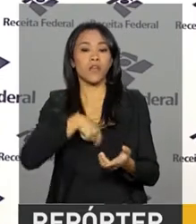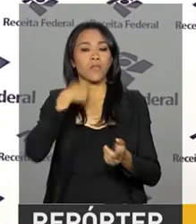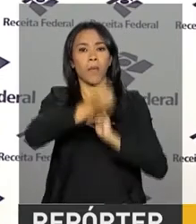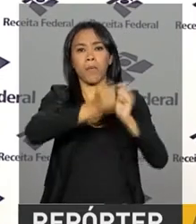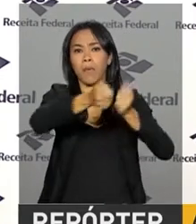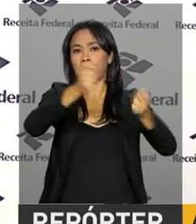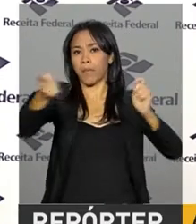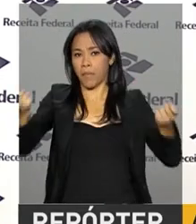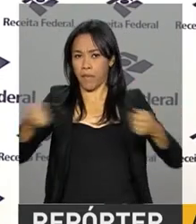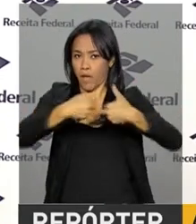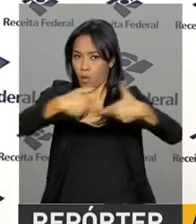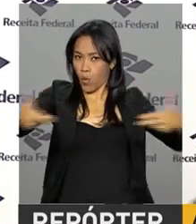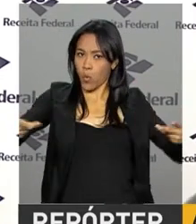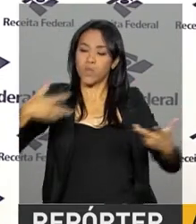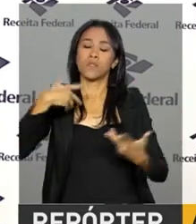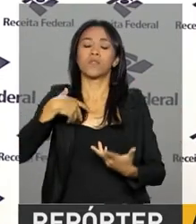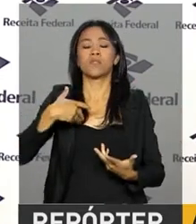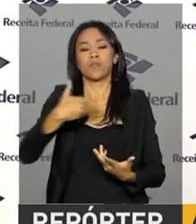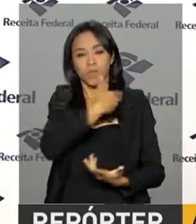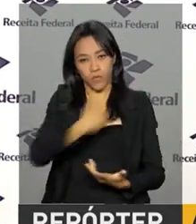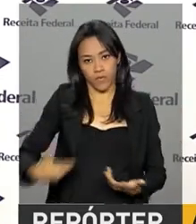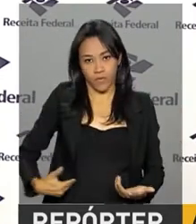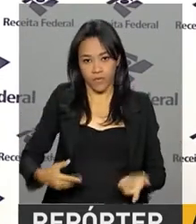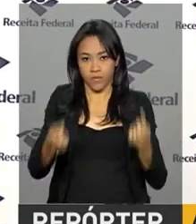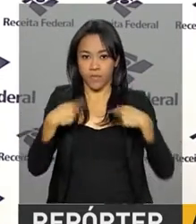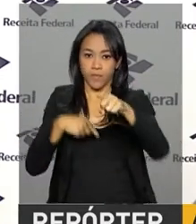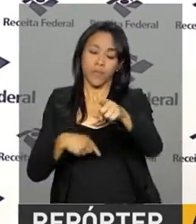15 obrigações periódicas